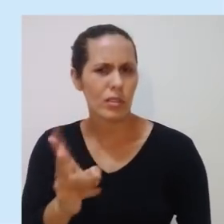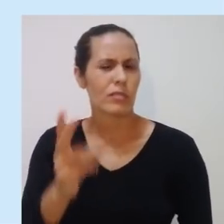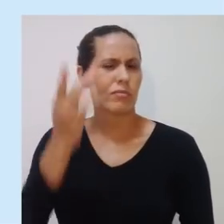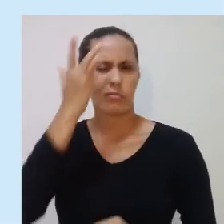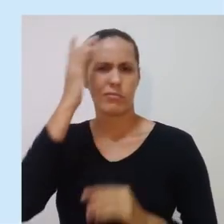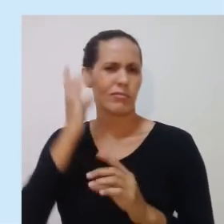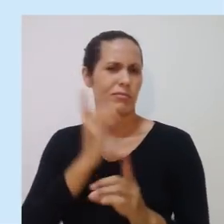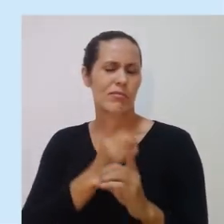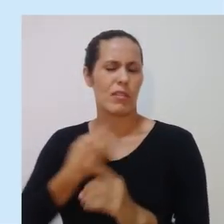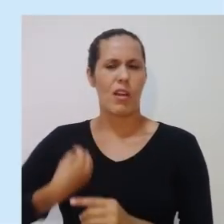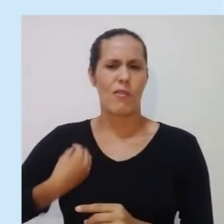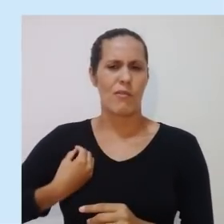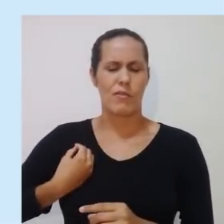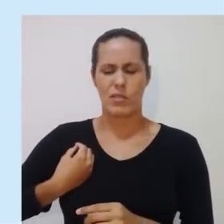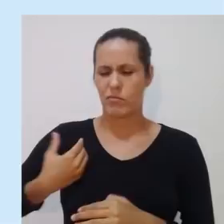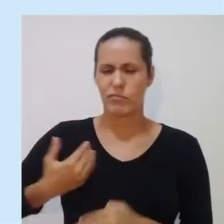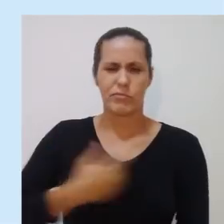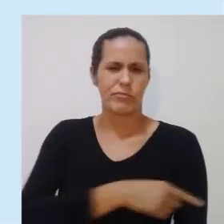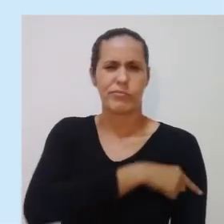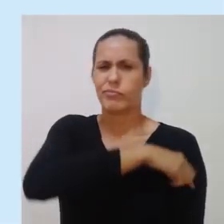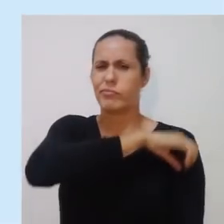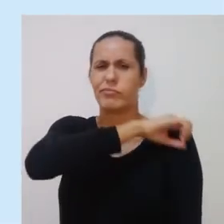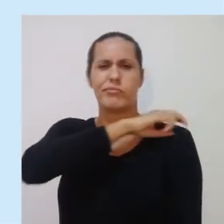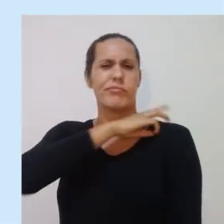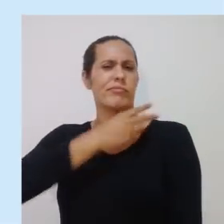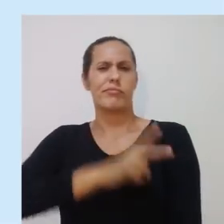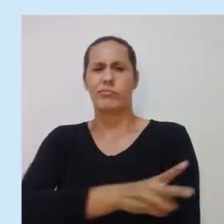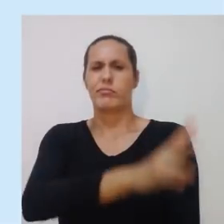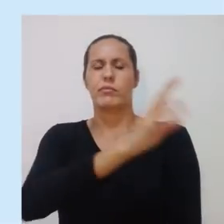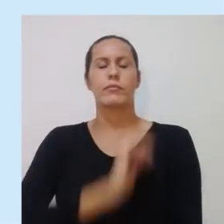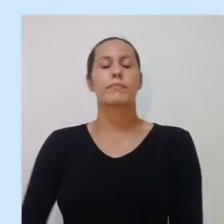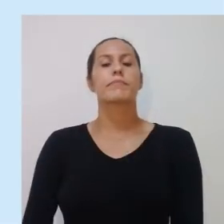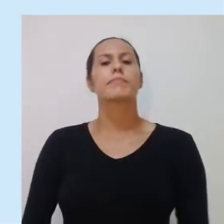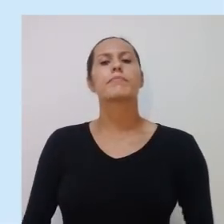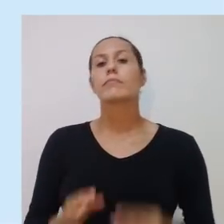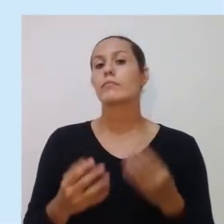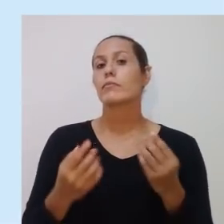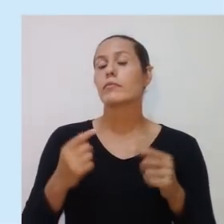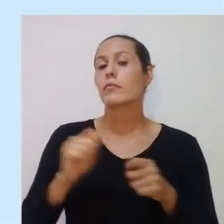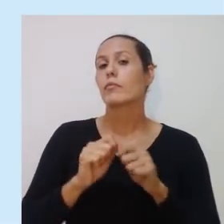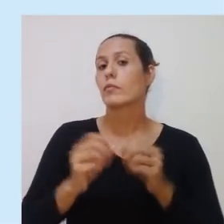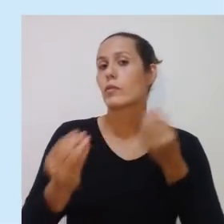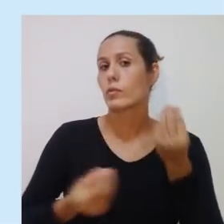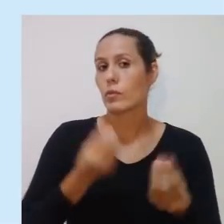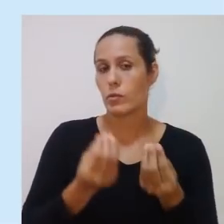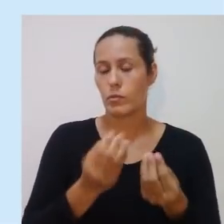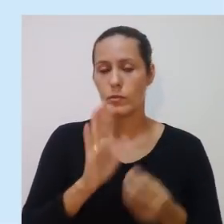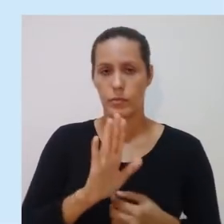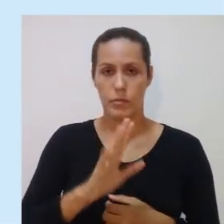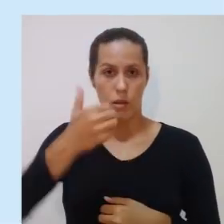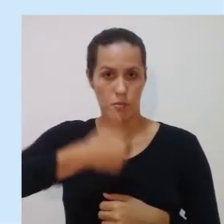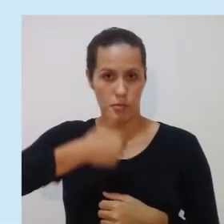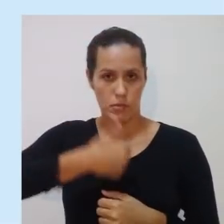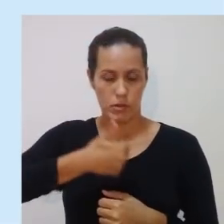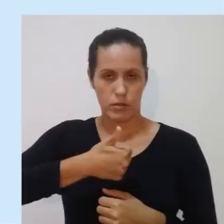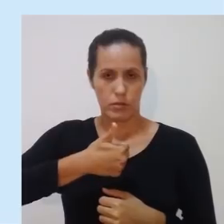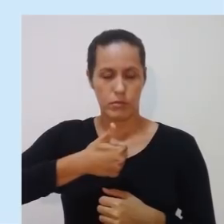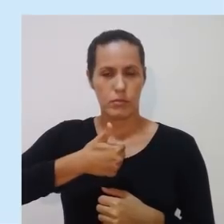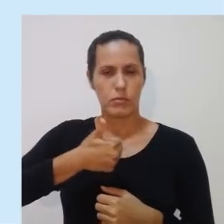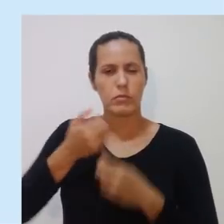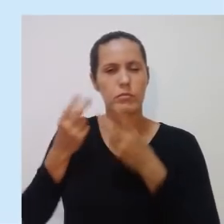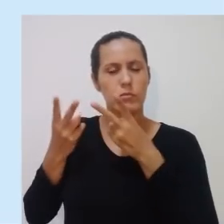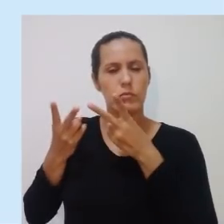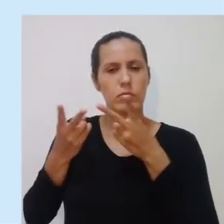continuar encontrando na vida escolar de vocês. E como é que a gente vai fazer? Primeira coisa, a primeira